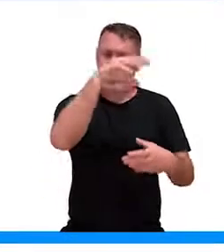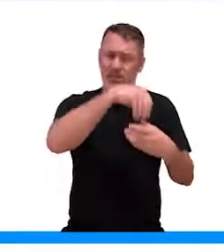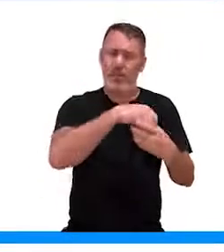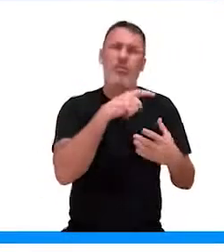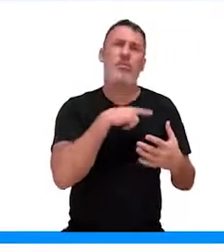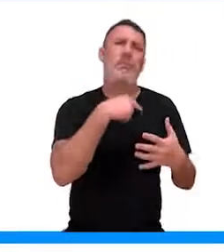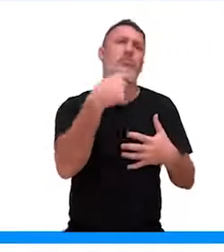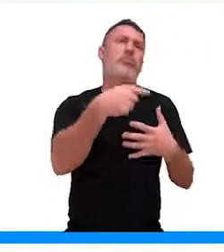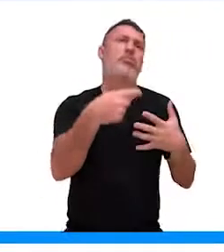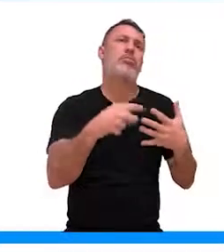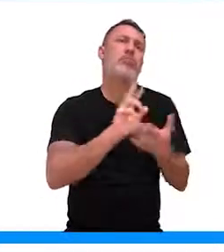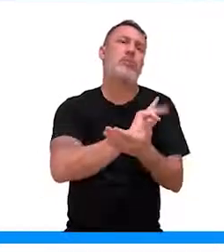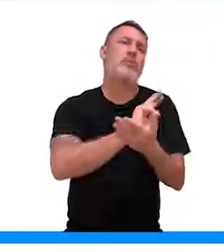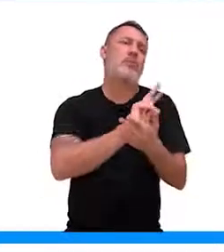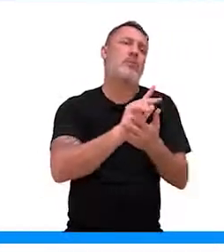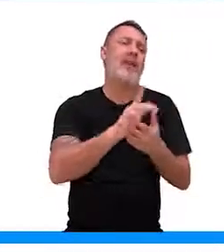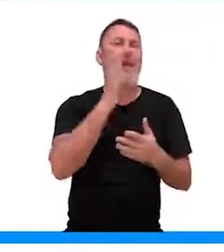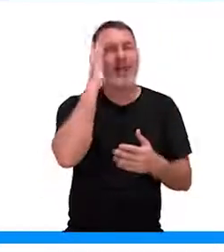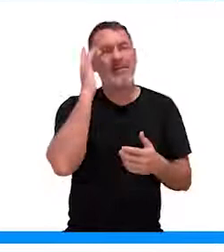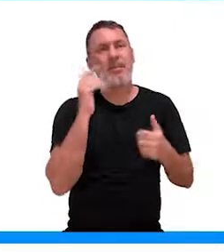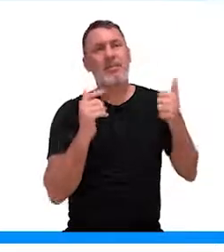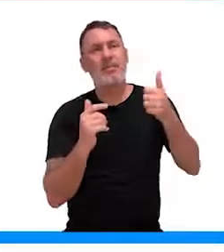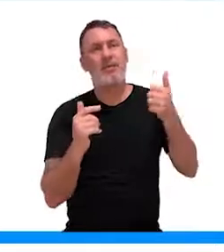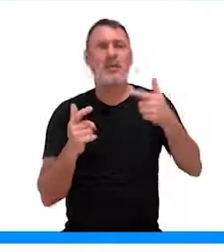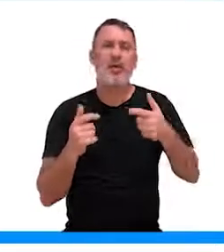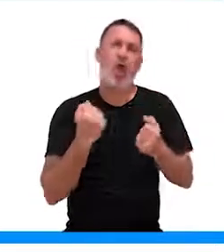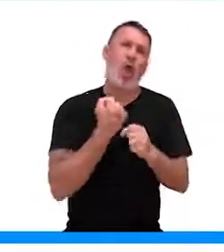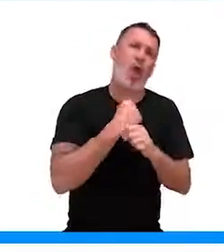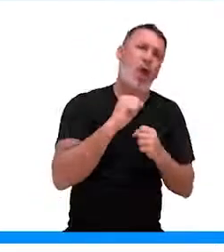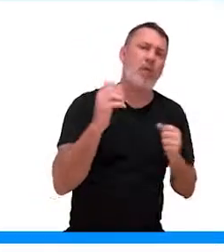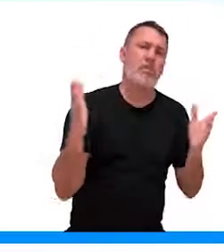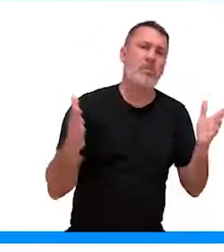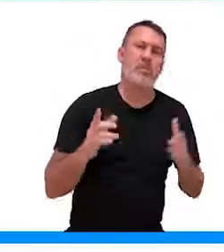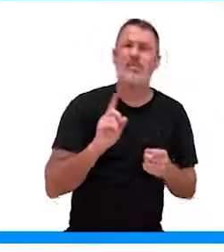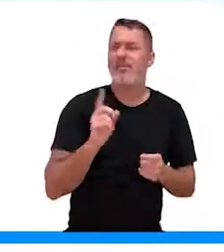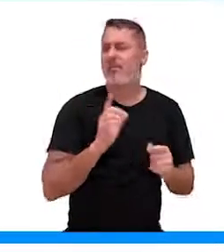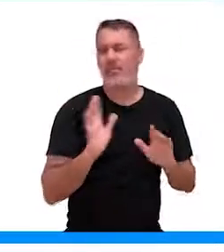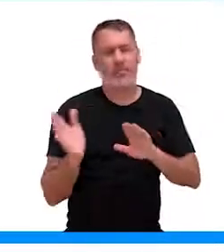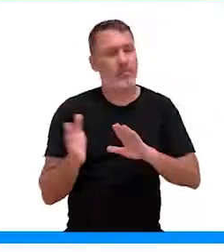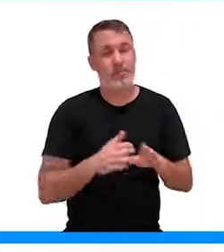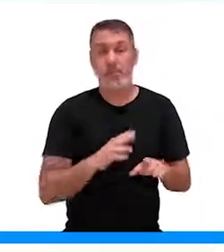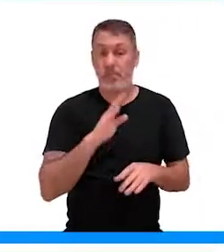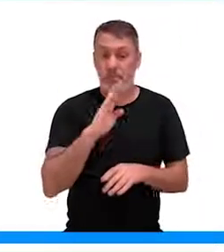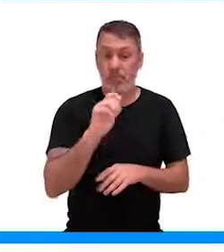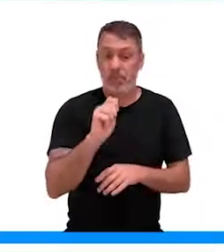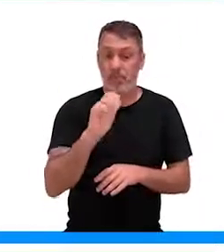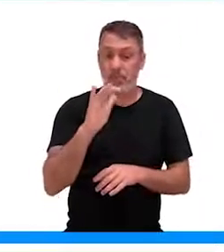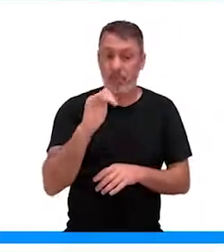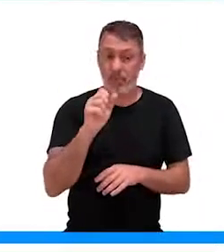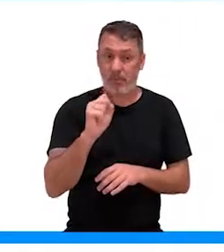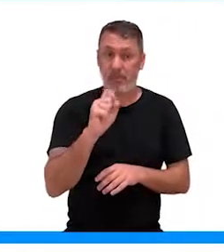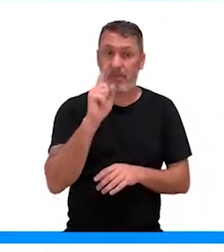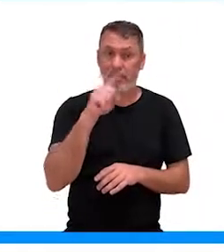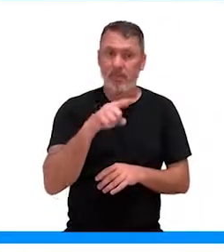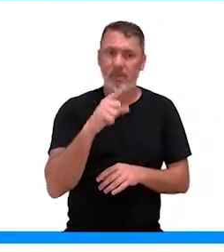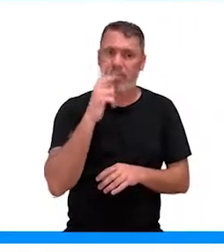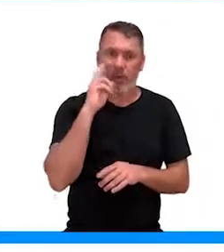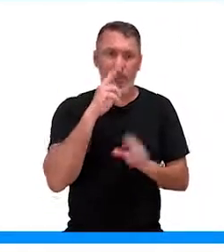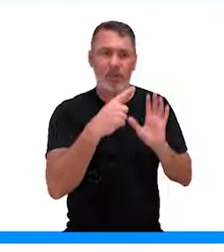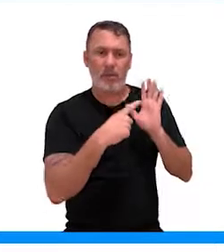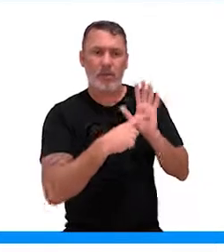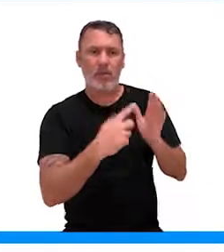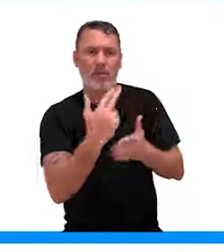rio, ou seja, um rio de primeira, segunda ordem, quantos afluentes ou subafluentes tem, não. A bacia é todo esse conjunto de terras responsável